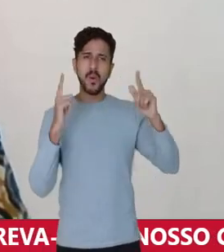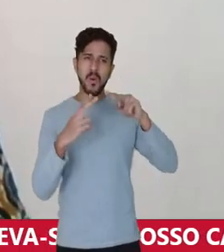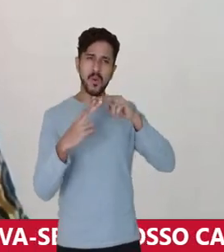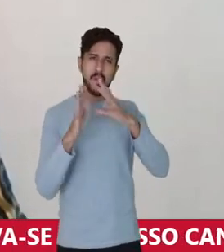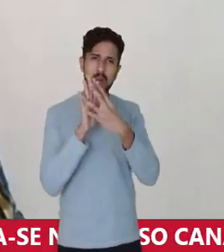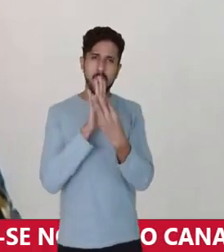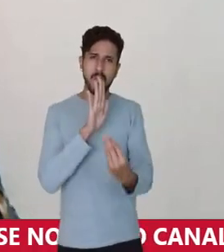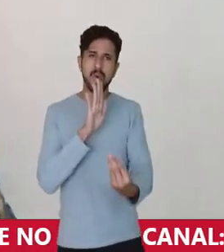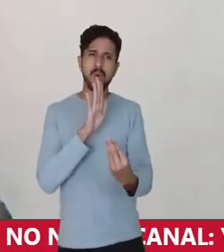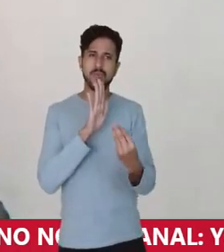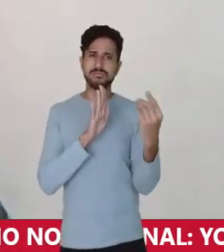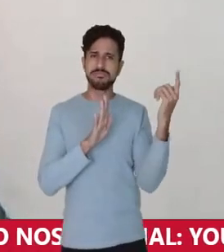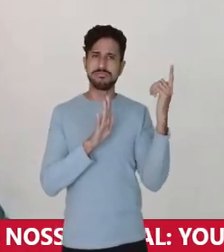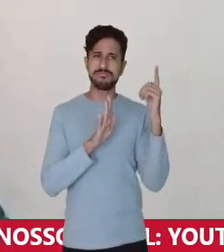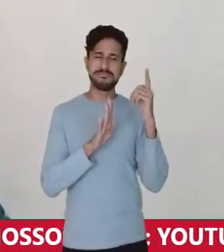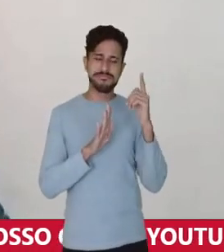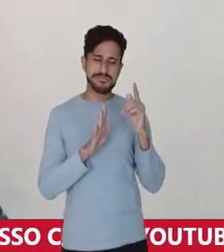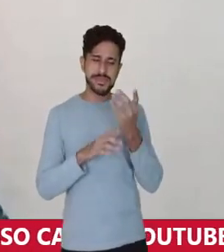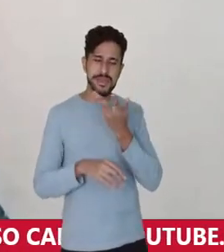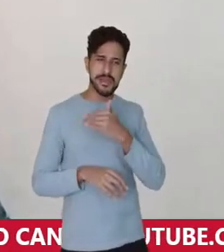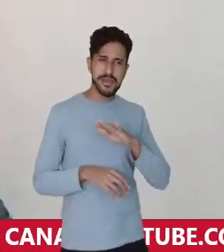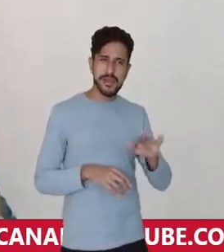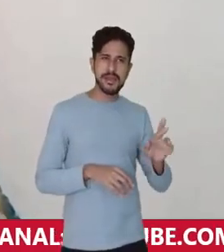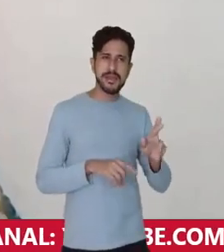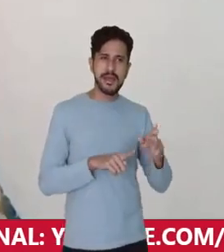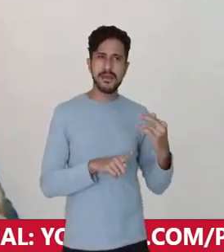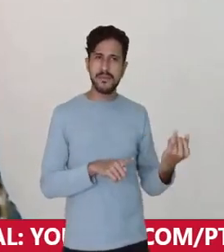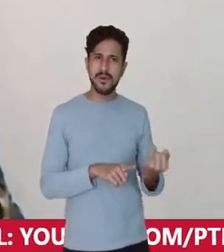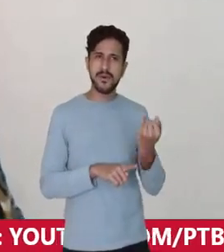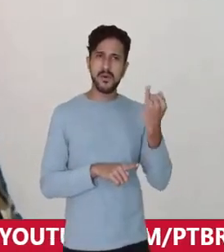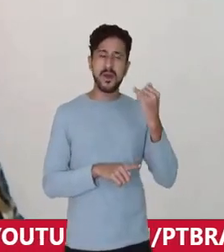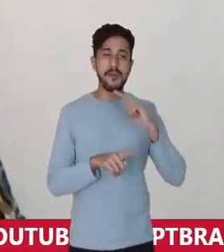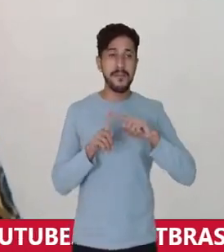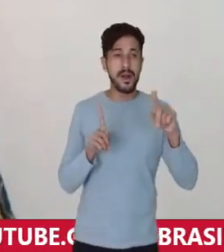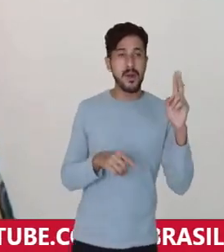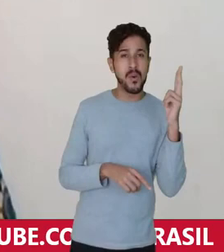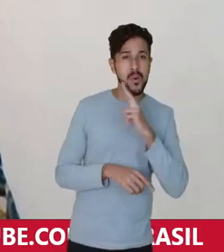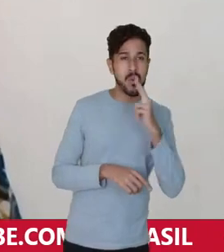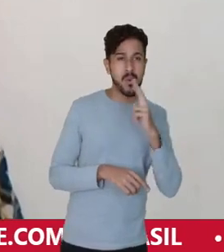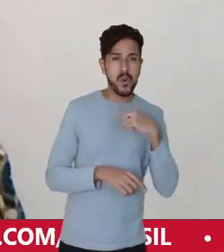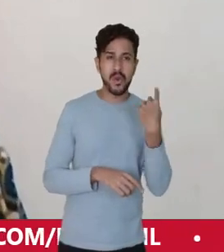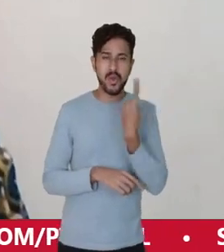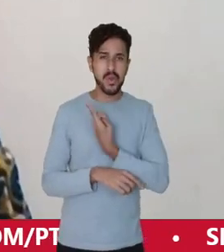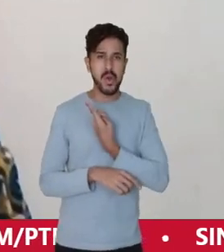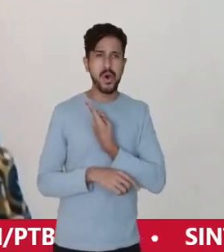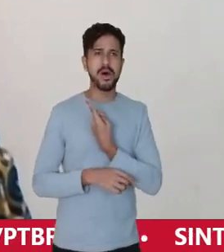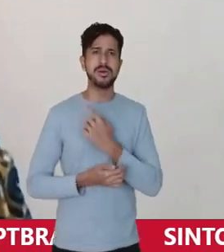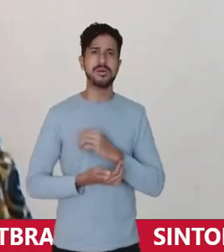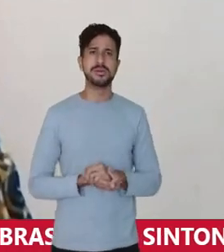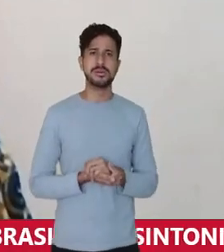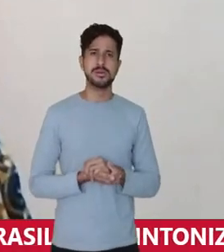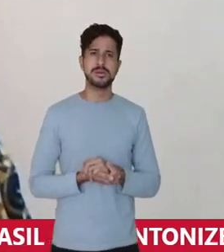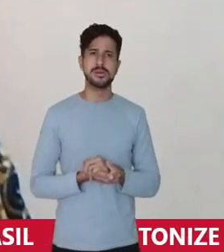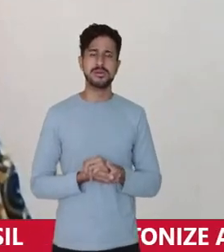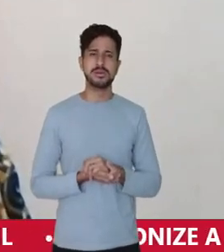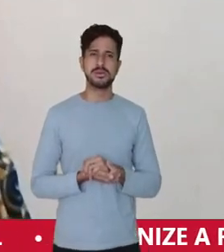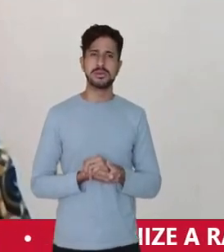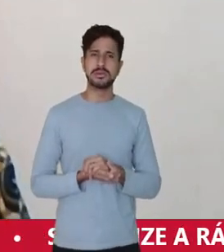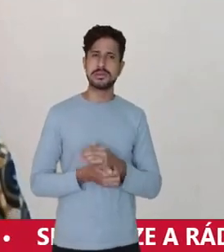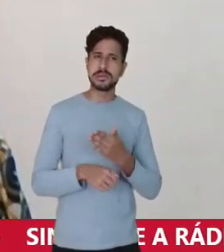concepções e representações de infância e de criança é essencial, mas é urgente que a gente coloque